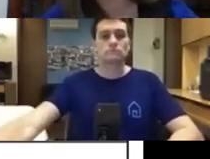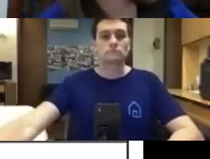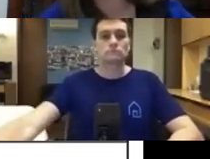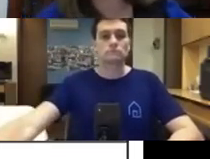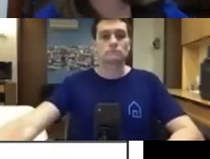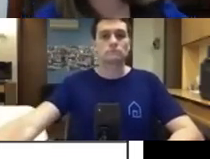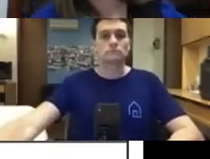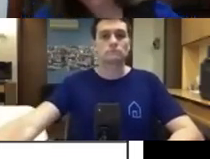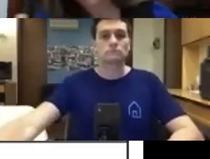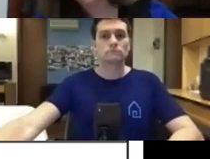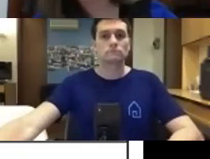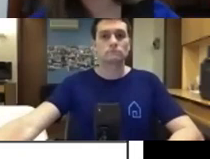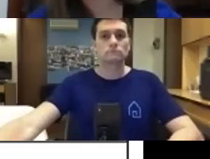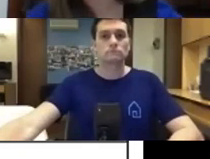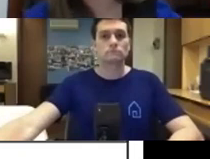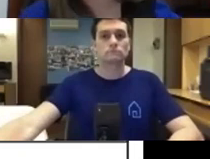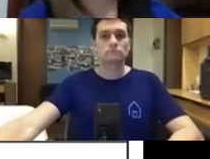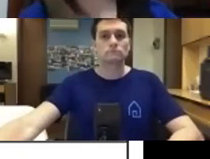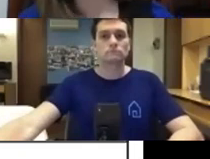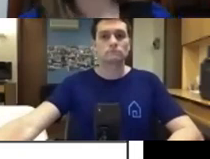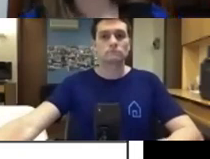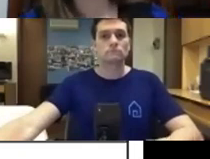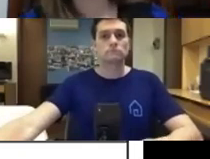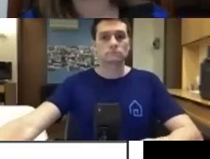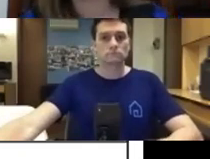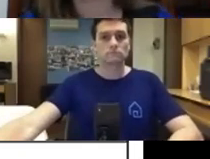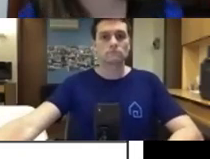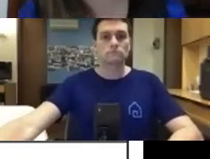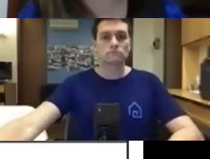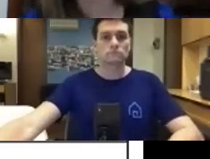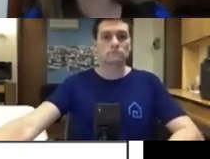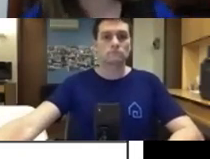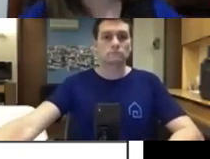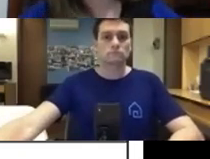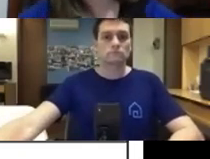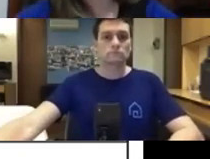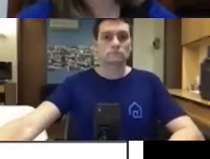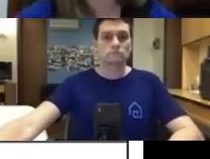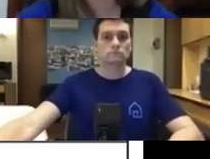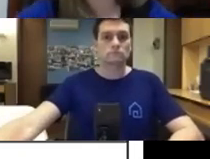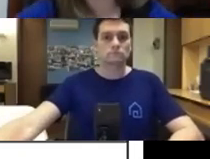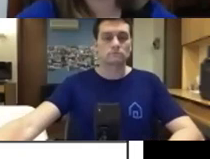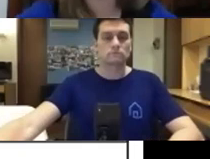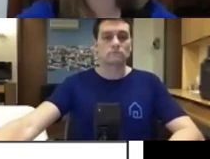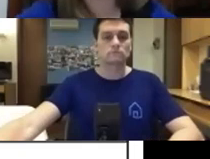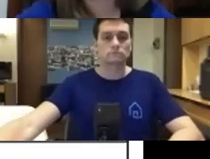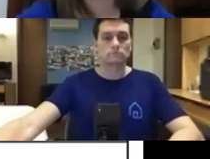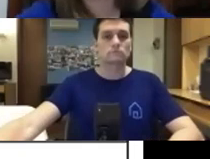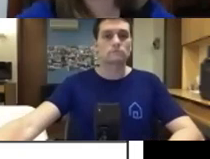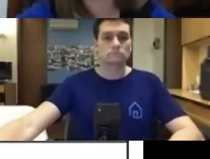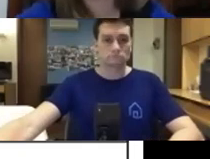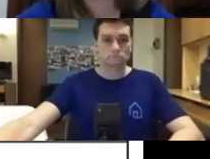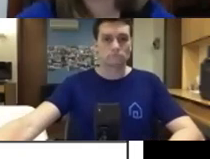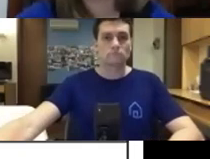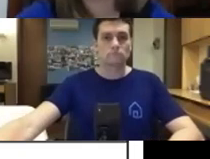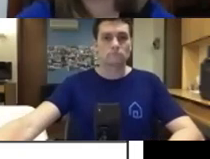fechado. Ou seja, se ele está num local compartimentado, é bom para o resto da edificação, porque ele está ali recluso. Só que,